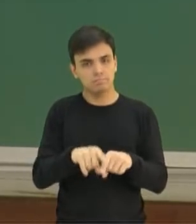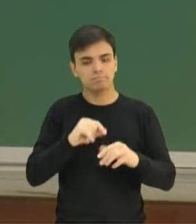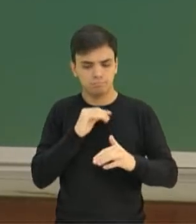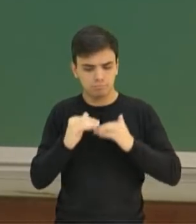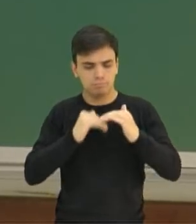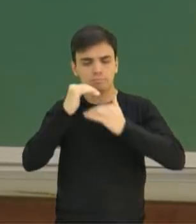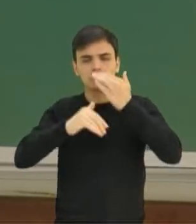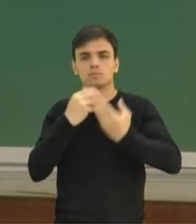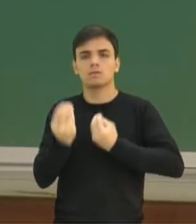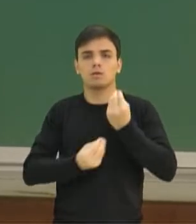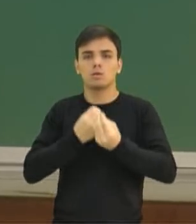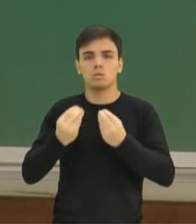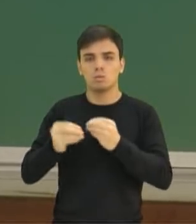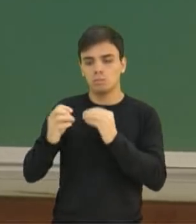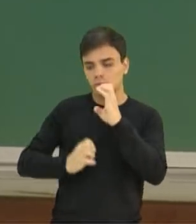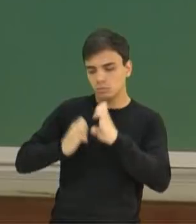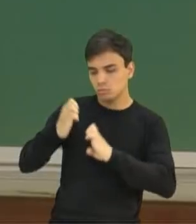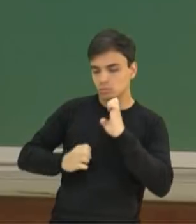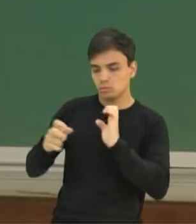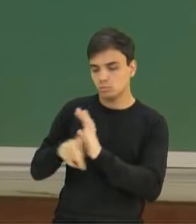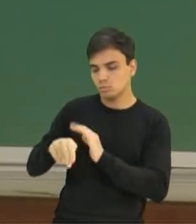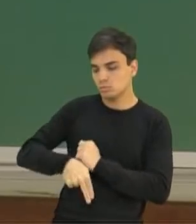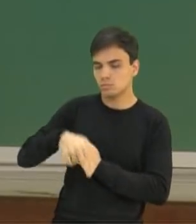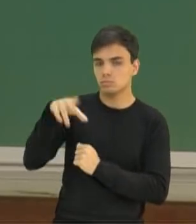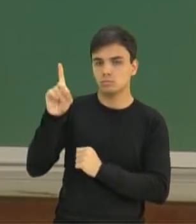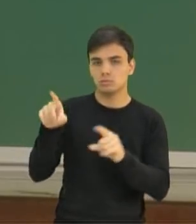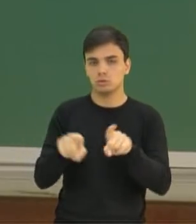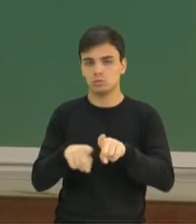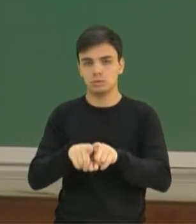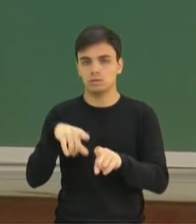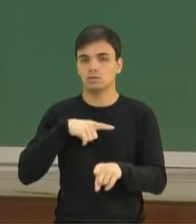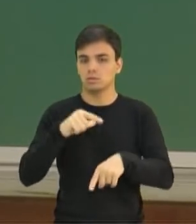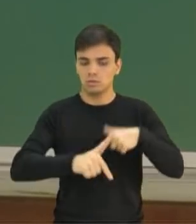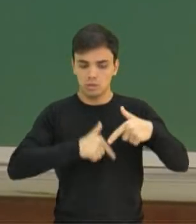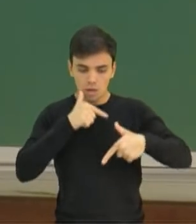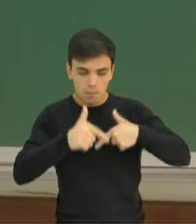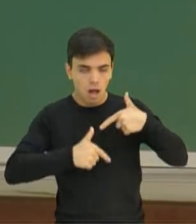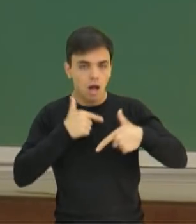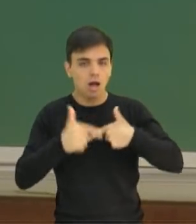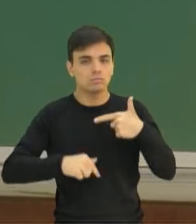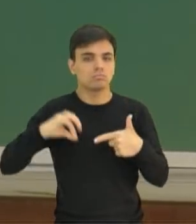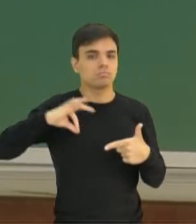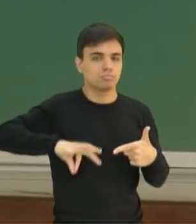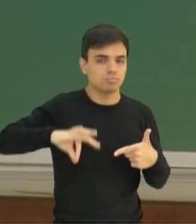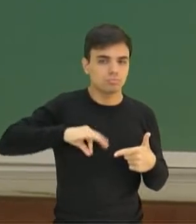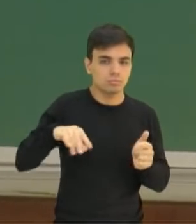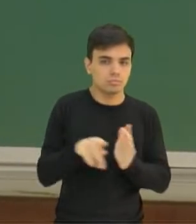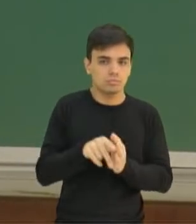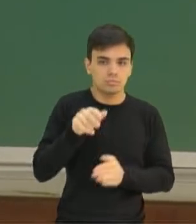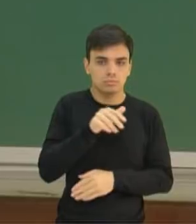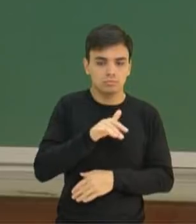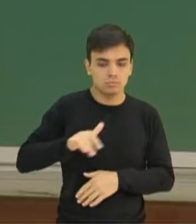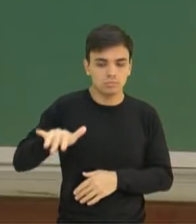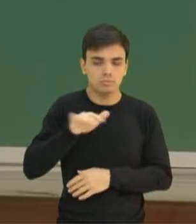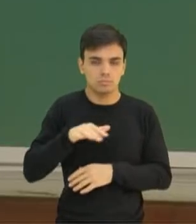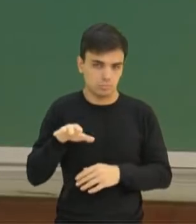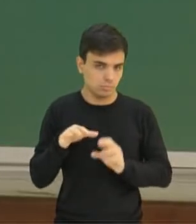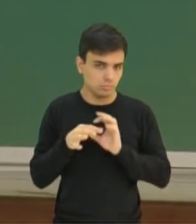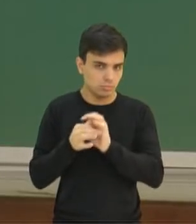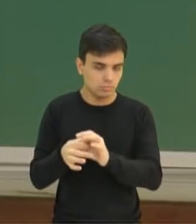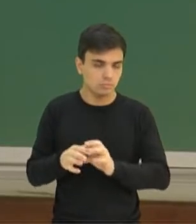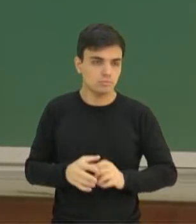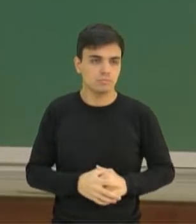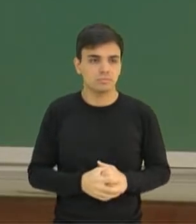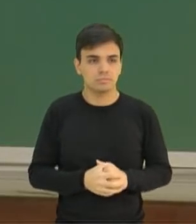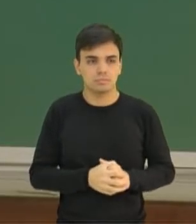questão industrial da região Nordeste e para também gerar emprego, gerar trabalho e renda ali nesse contexto, né?